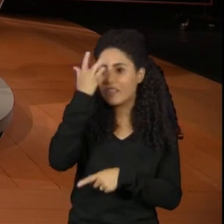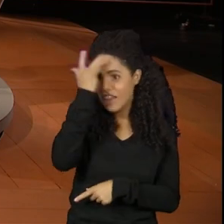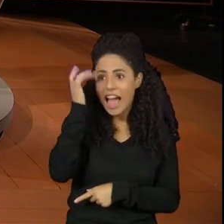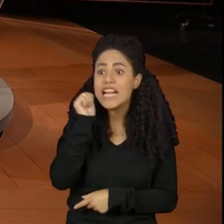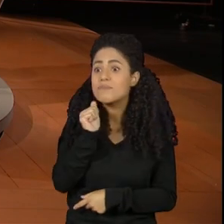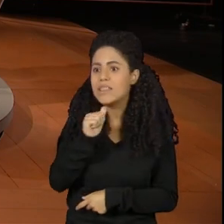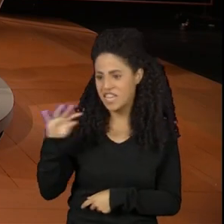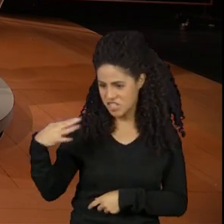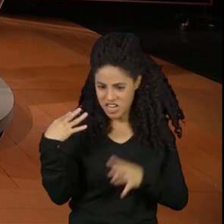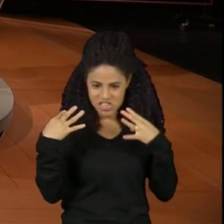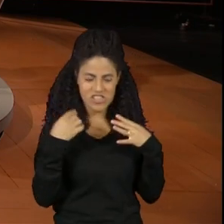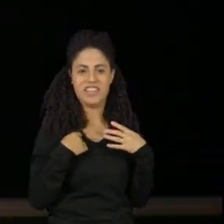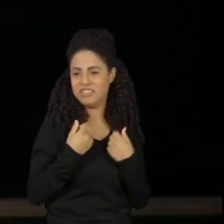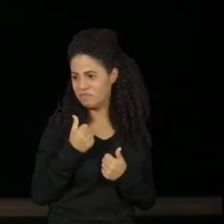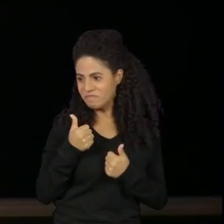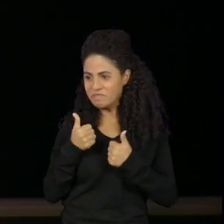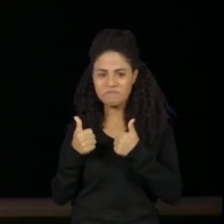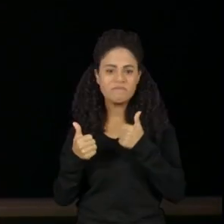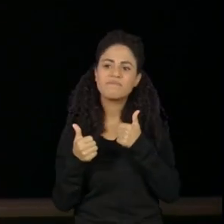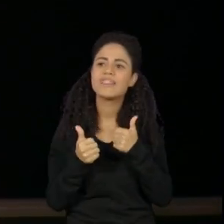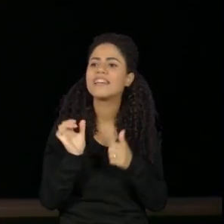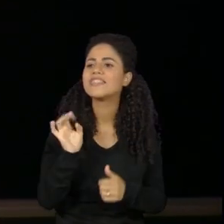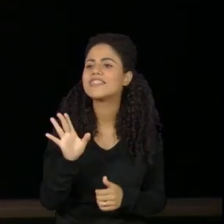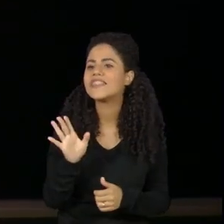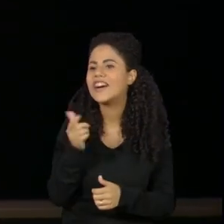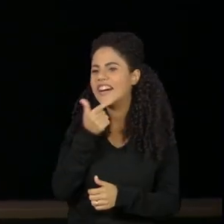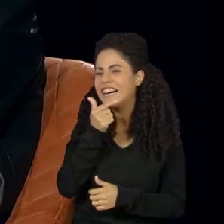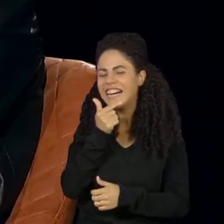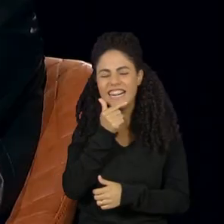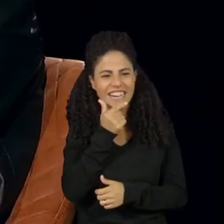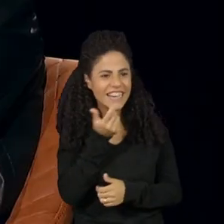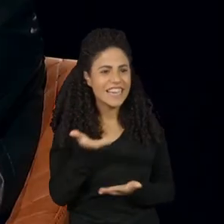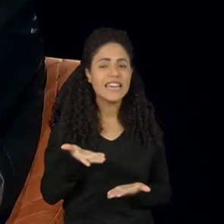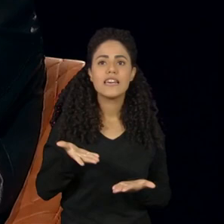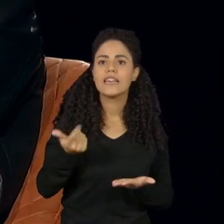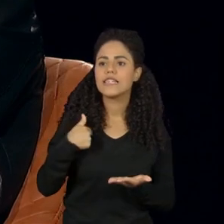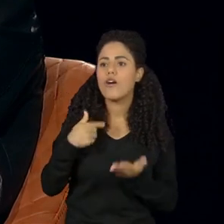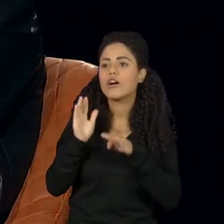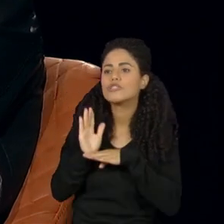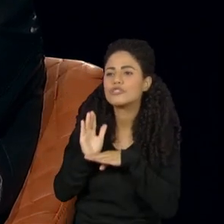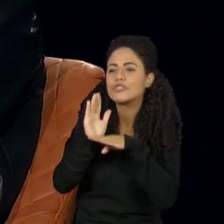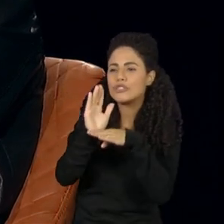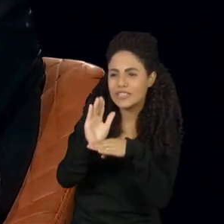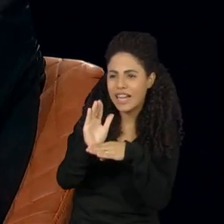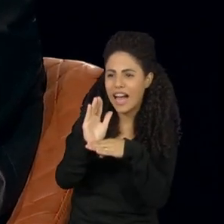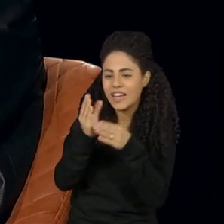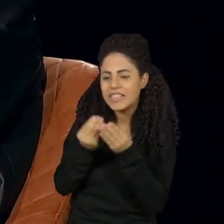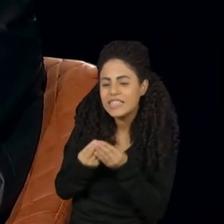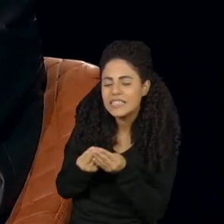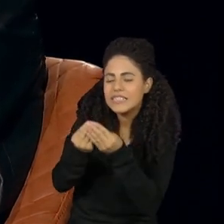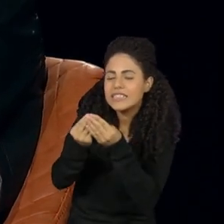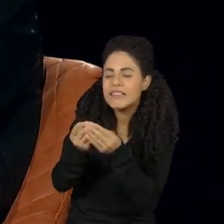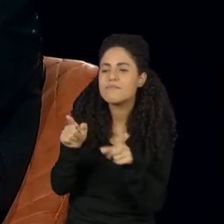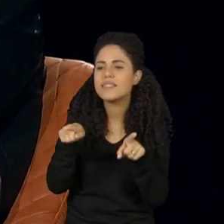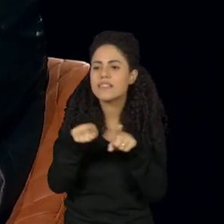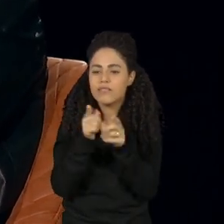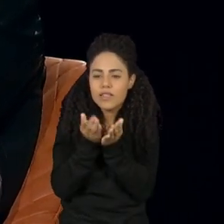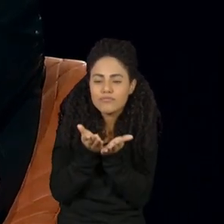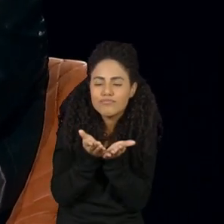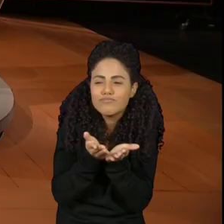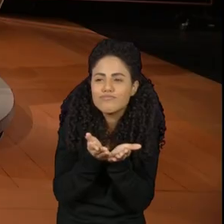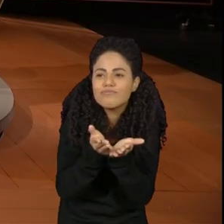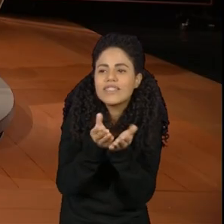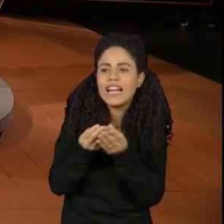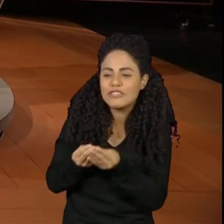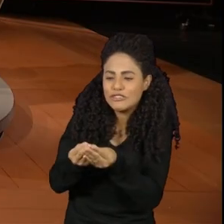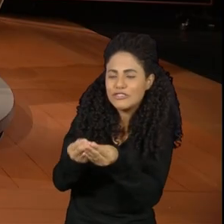evidência ali. Né? A gente está em evidência, com as nossas batinas ali ajudando ali na missa. Então, As meninas, pelo menos naquela morinha, elas